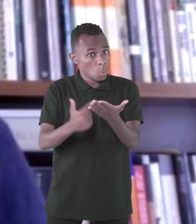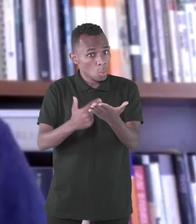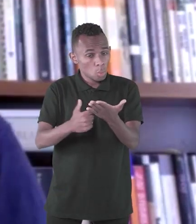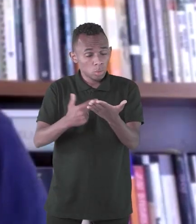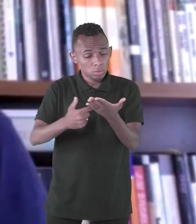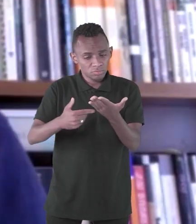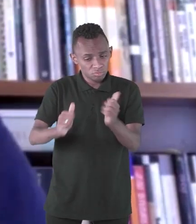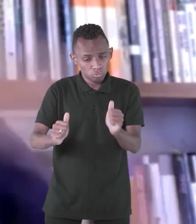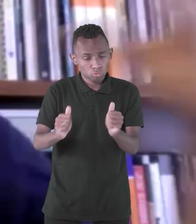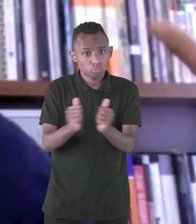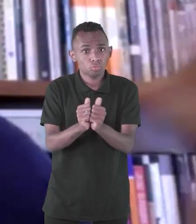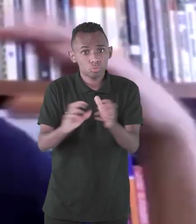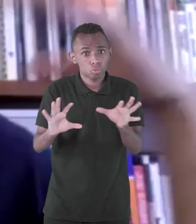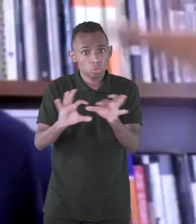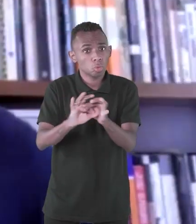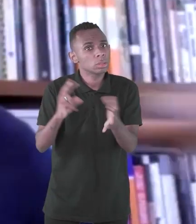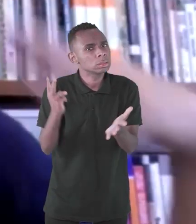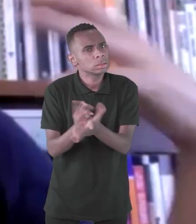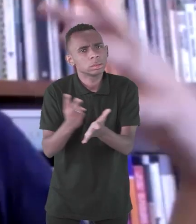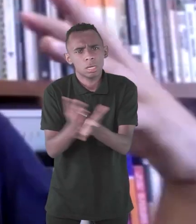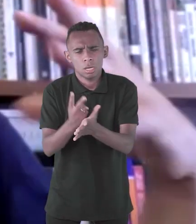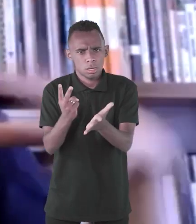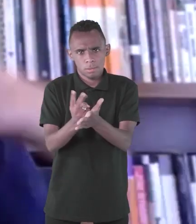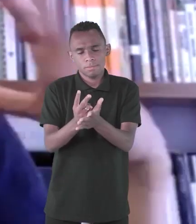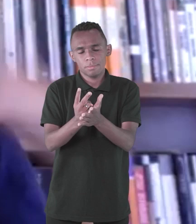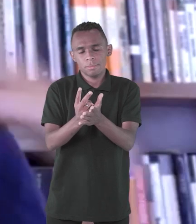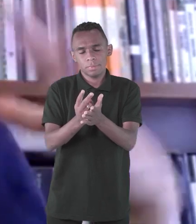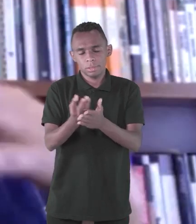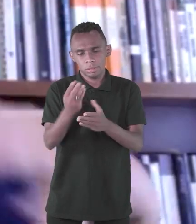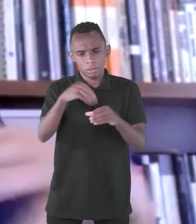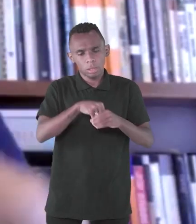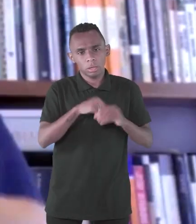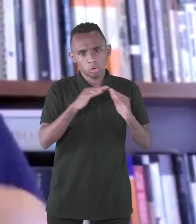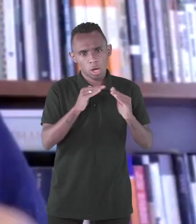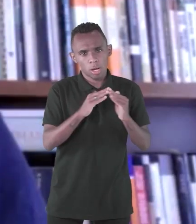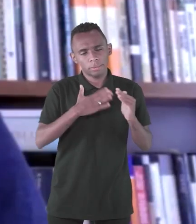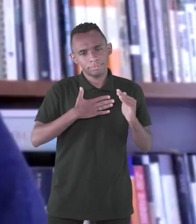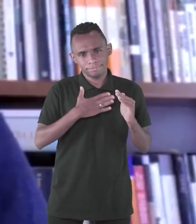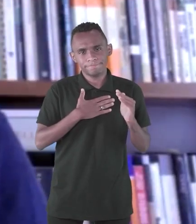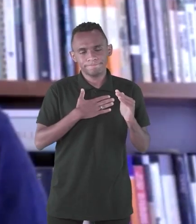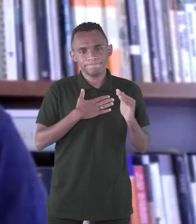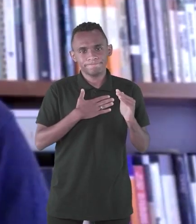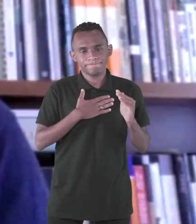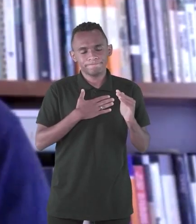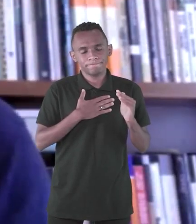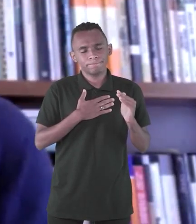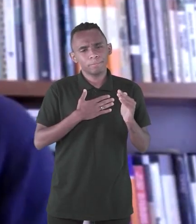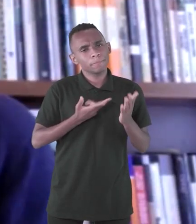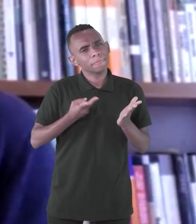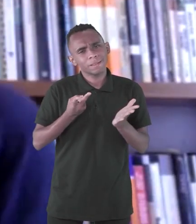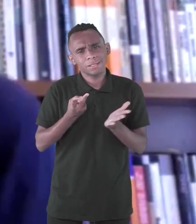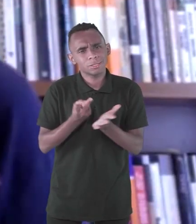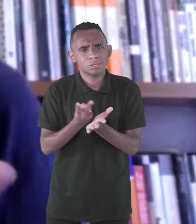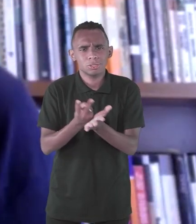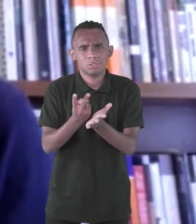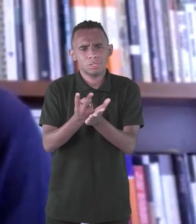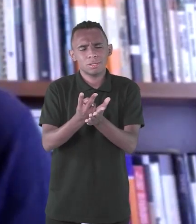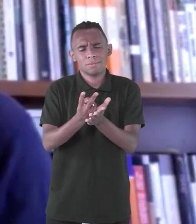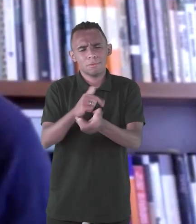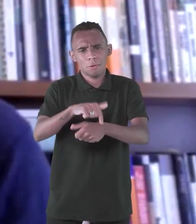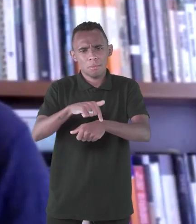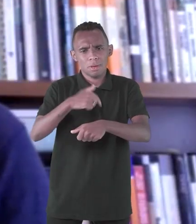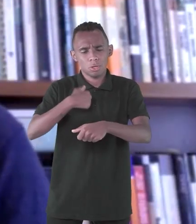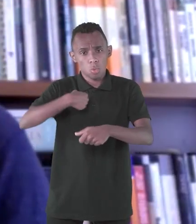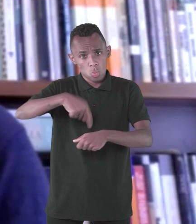coisas assim. Então os livros estavam à nossa volta, sempre, todo o tempo, de todos nós lá em casa. E aí